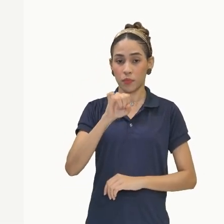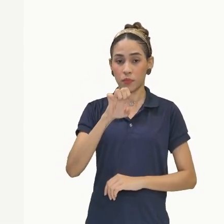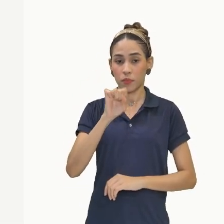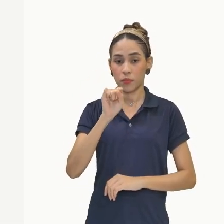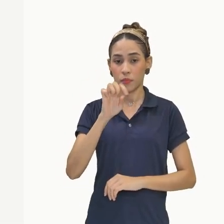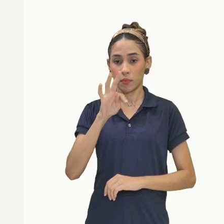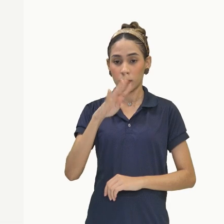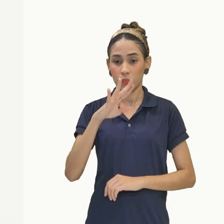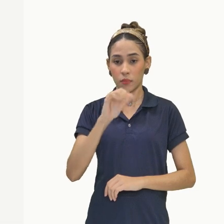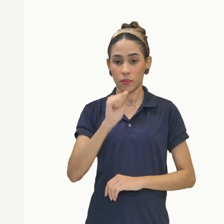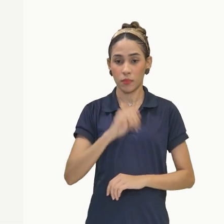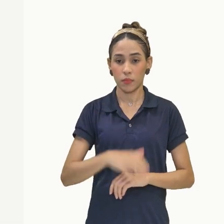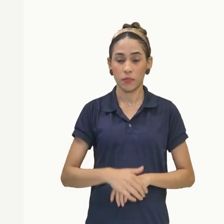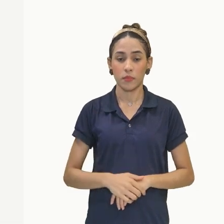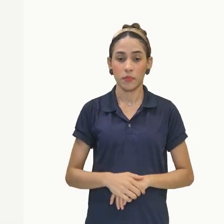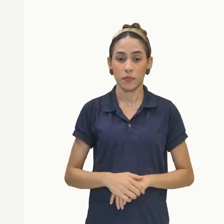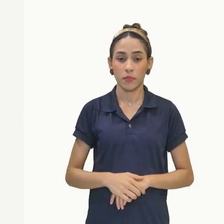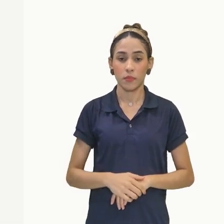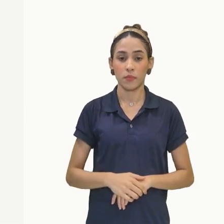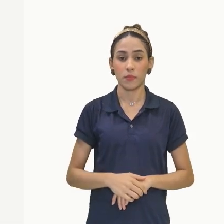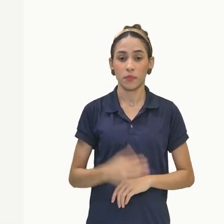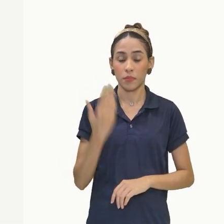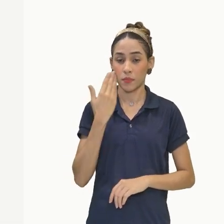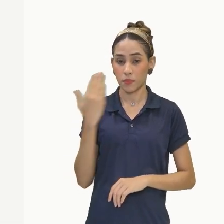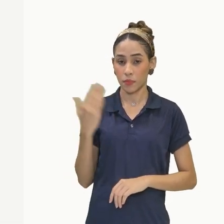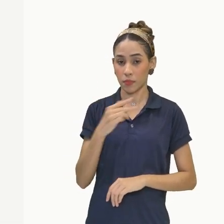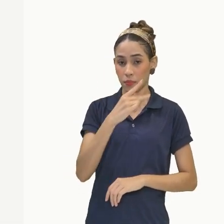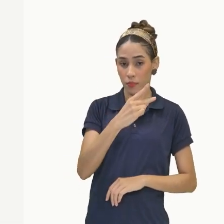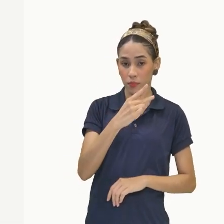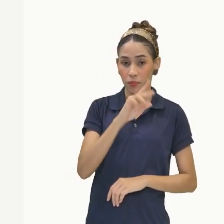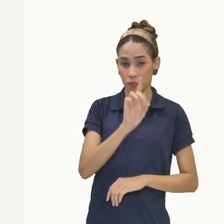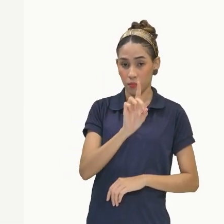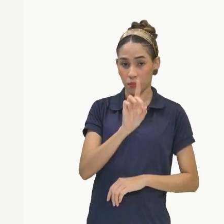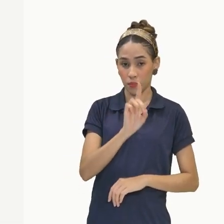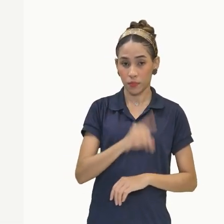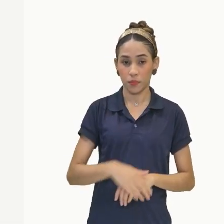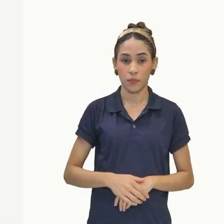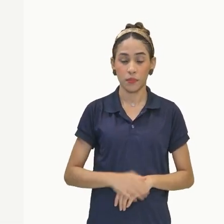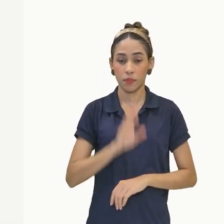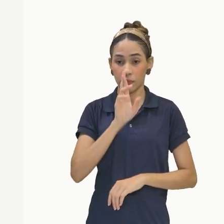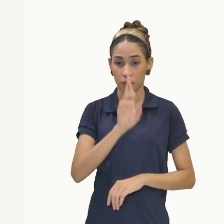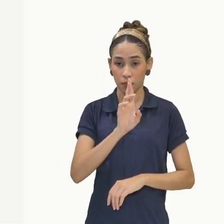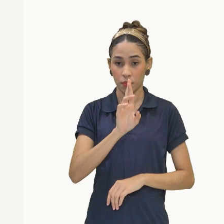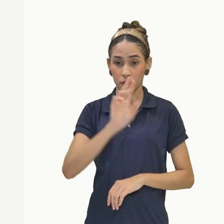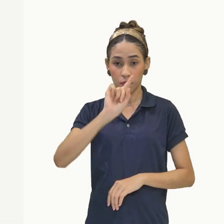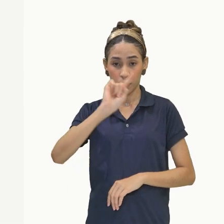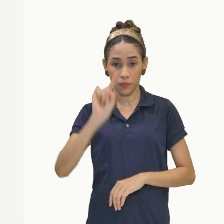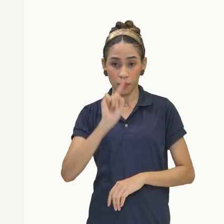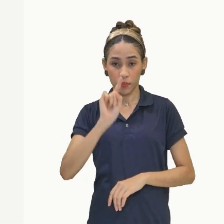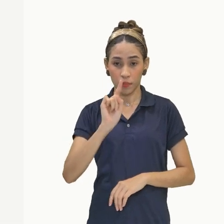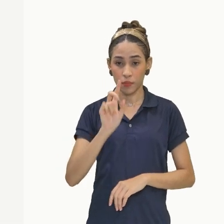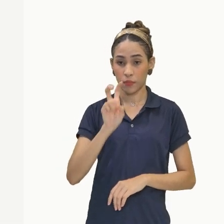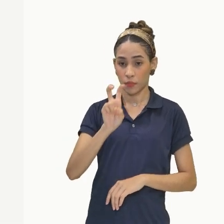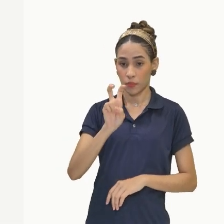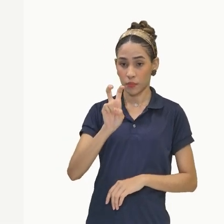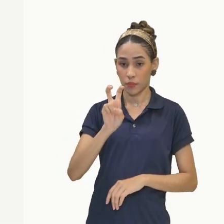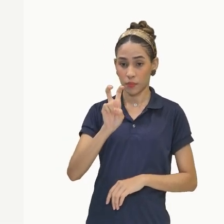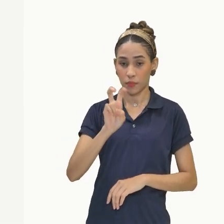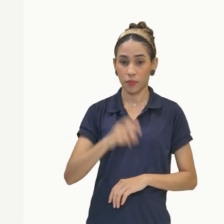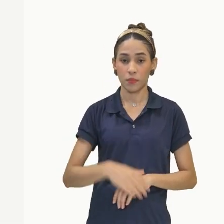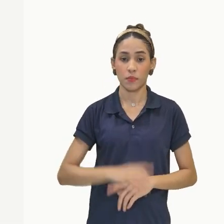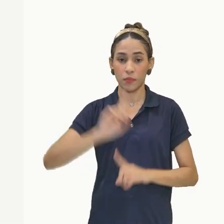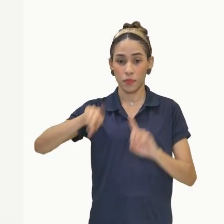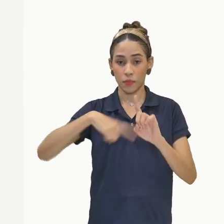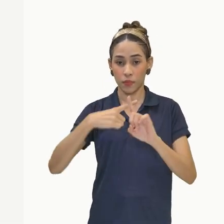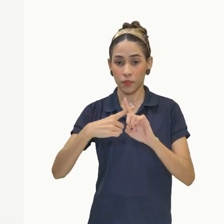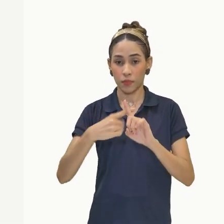potência dissipada, olha só. Potência dissipada é R', que vale 5, está aqui, ó, 5,